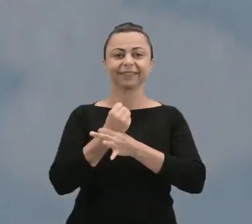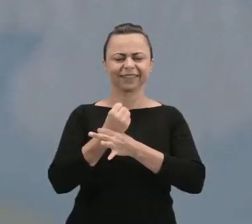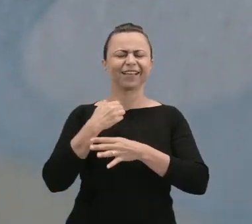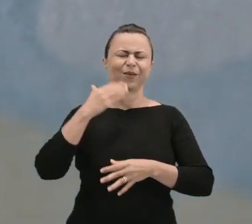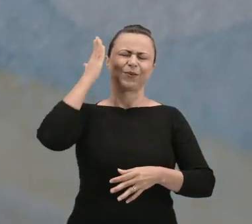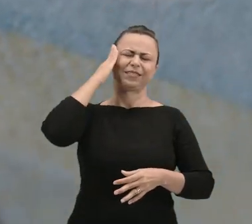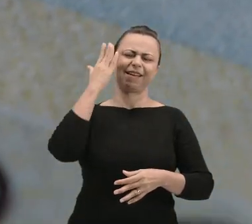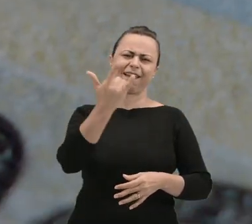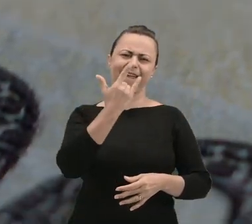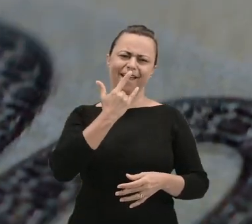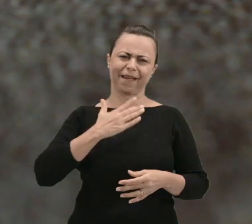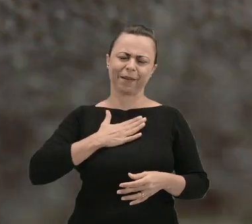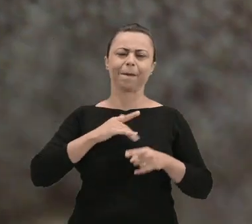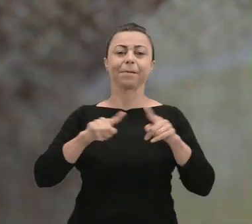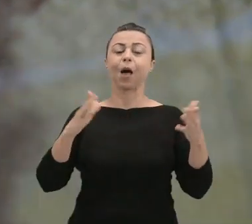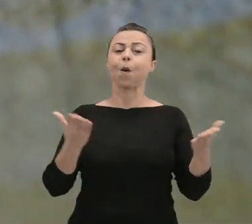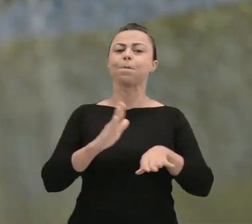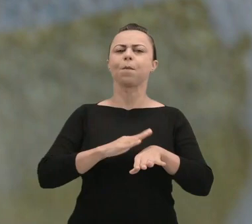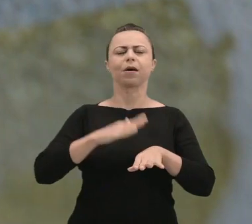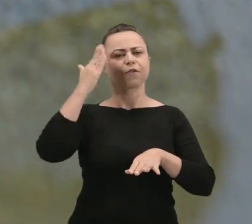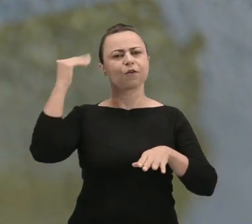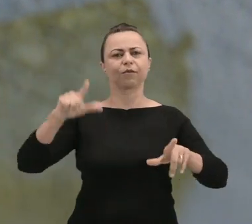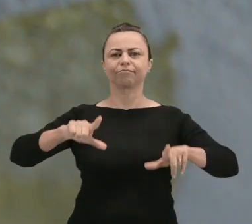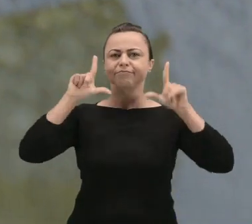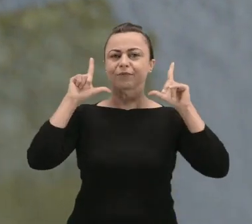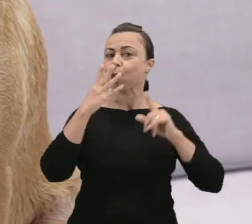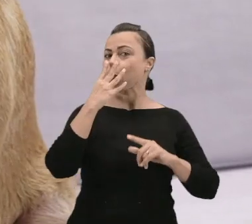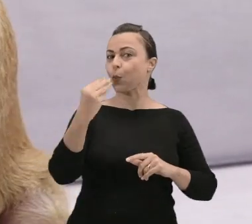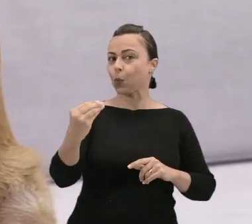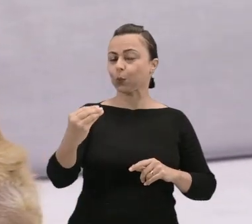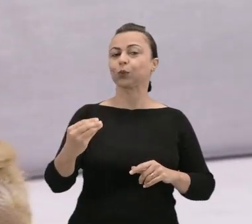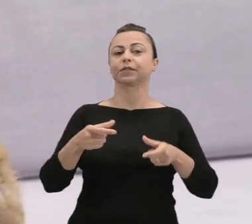Tá, eu sei que vocês me amam, mas chegou a hora do lobo-guará brilhar.